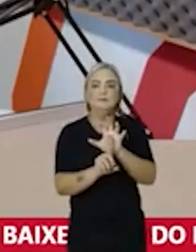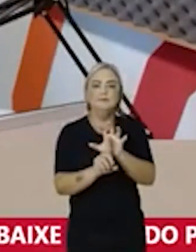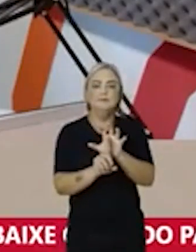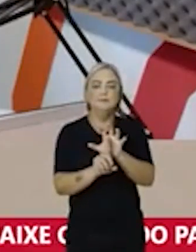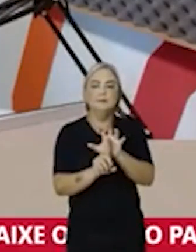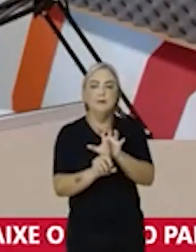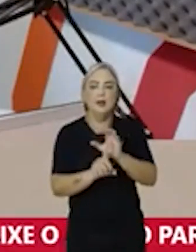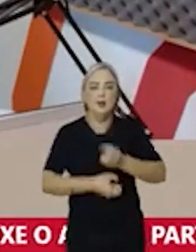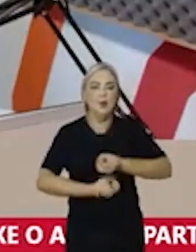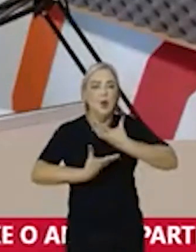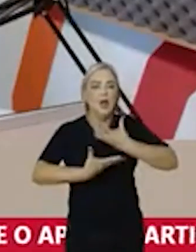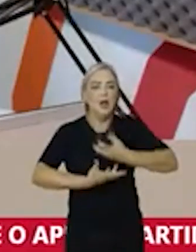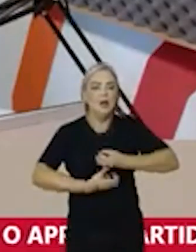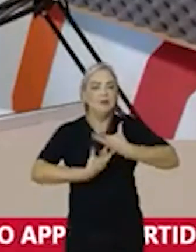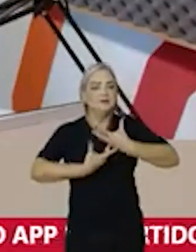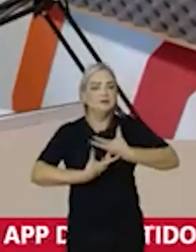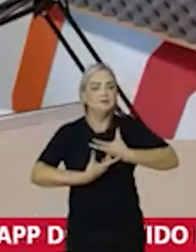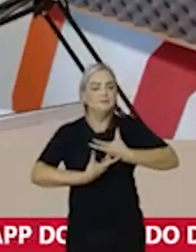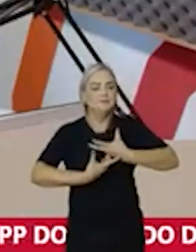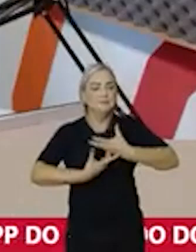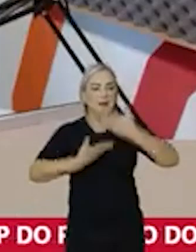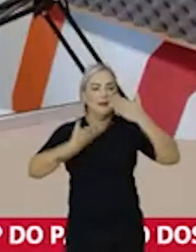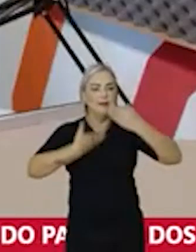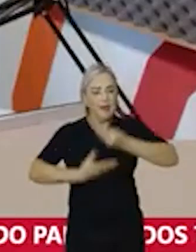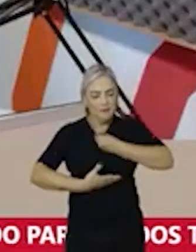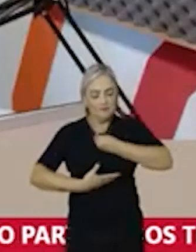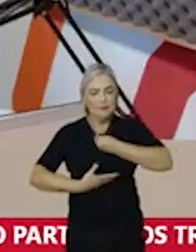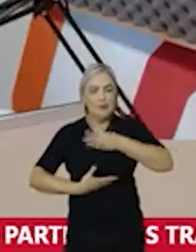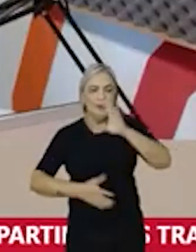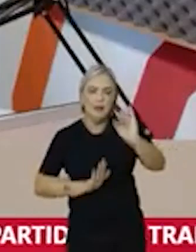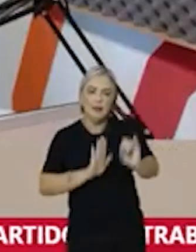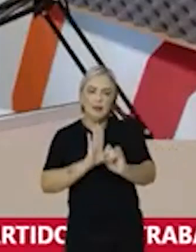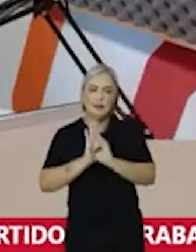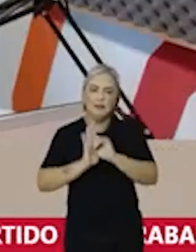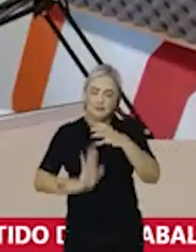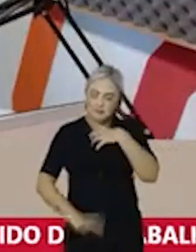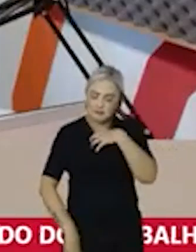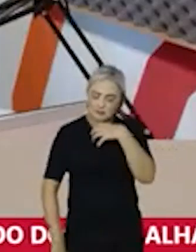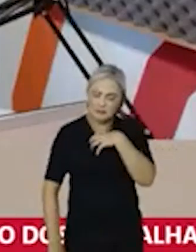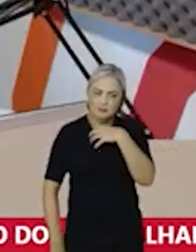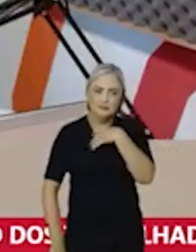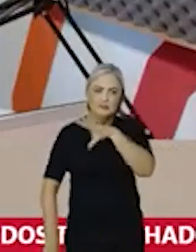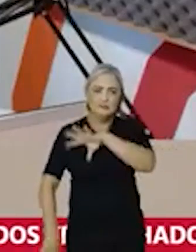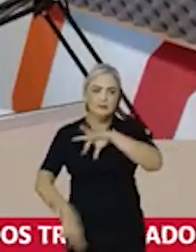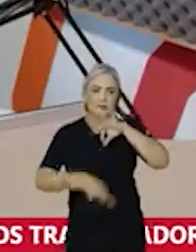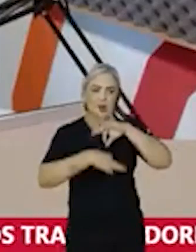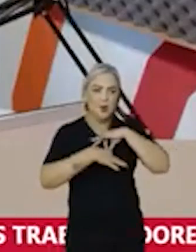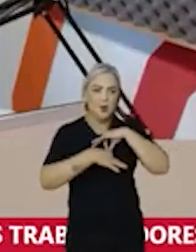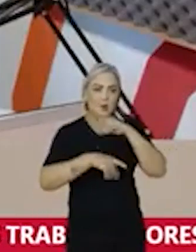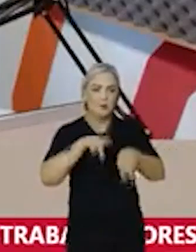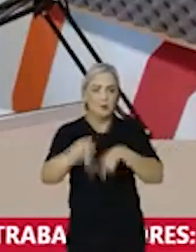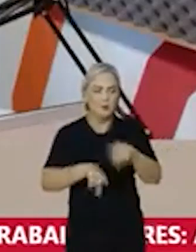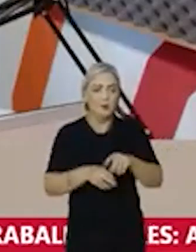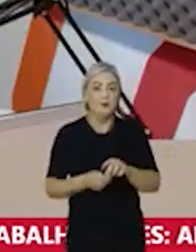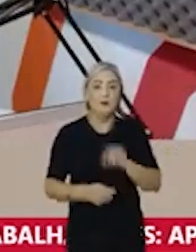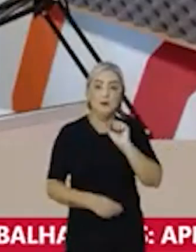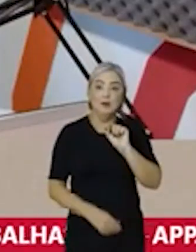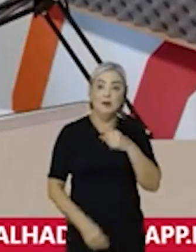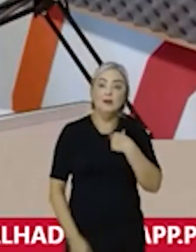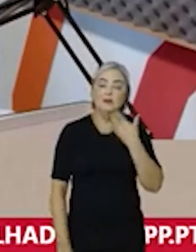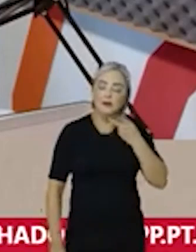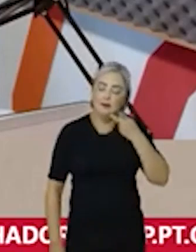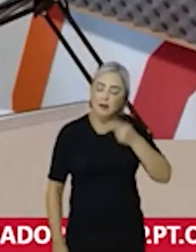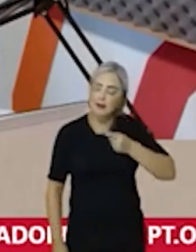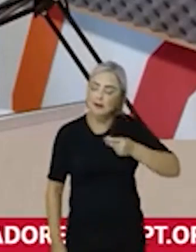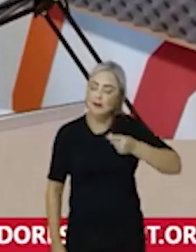no ânimo, no espírito de identidade, de sentimento de pertencimento do povo. Então, isso a gente já vem